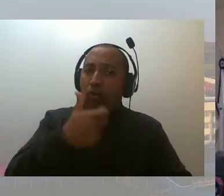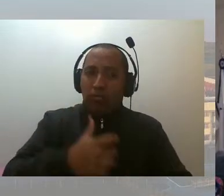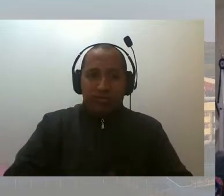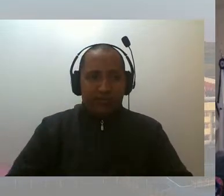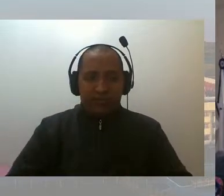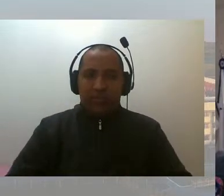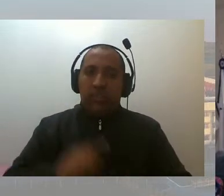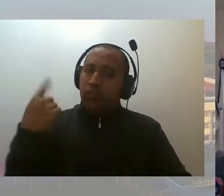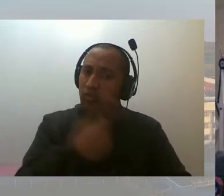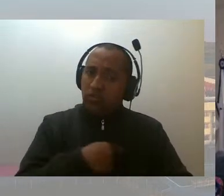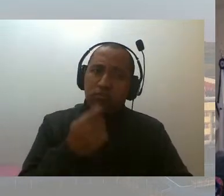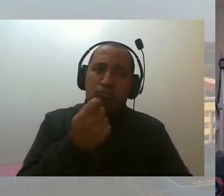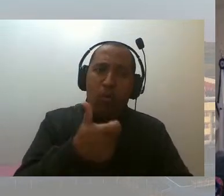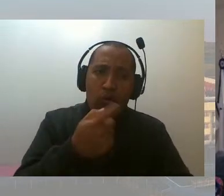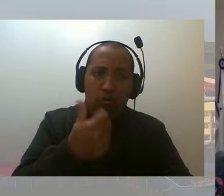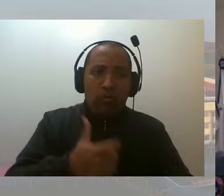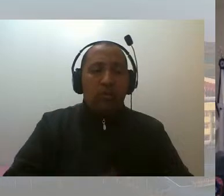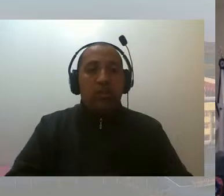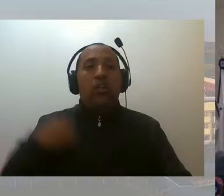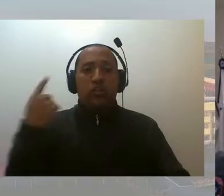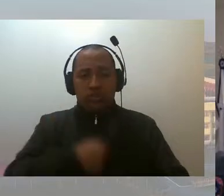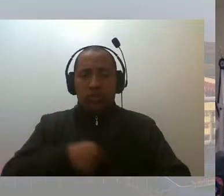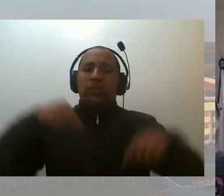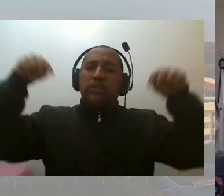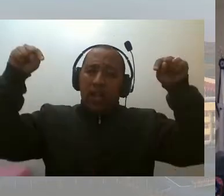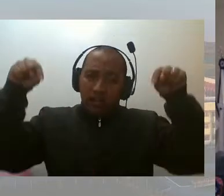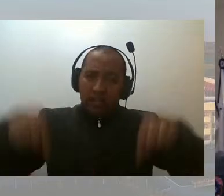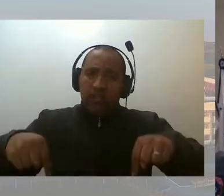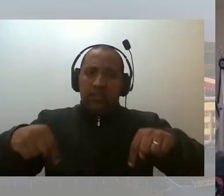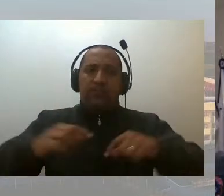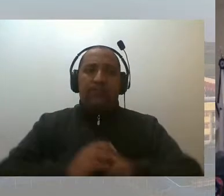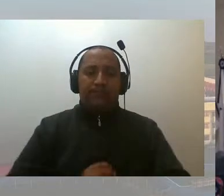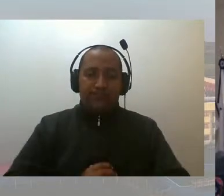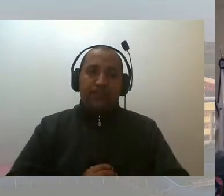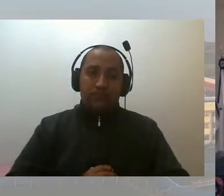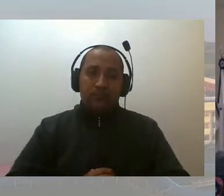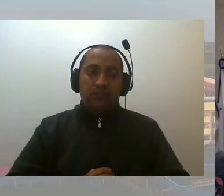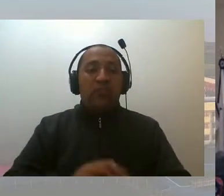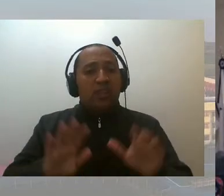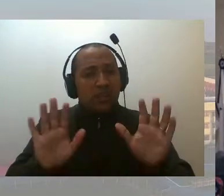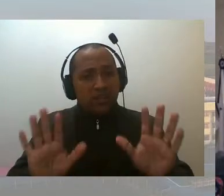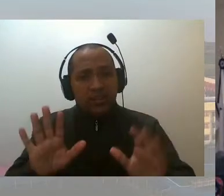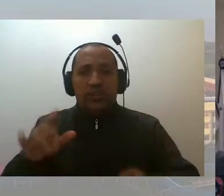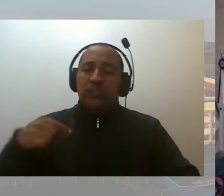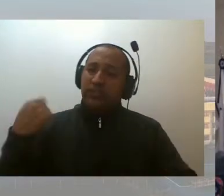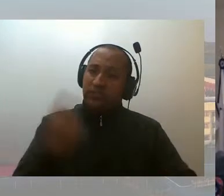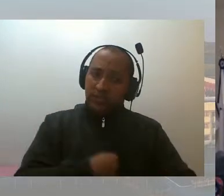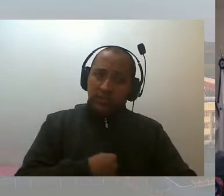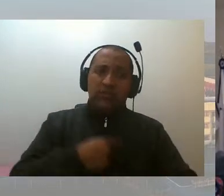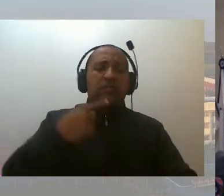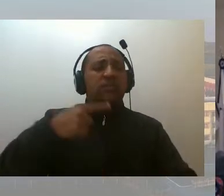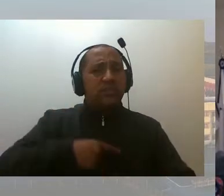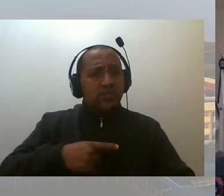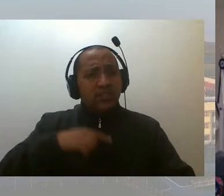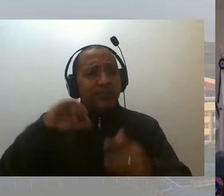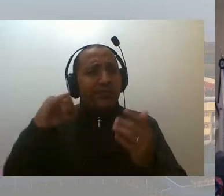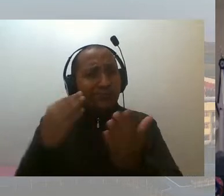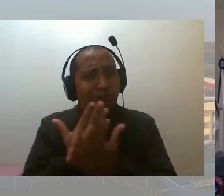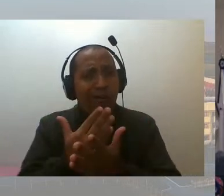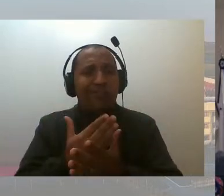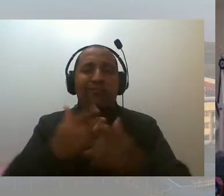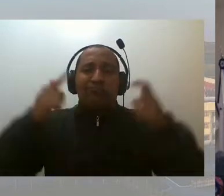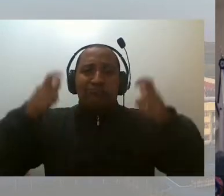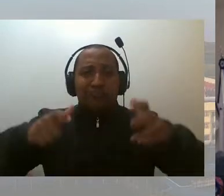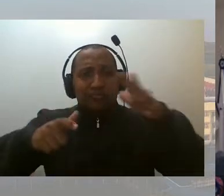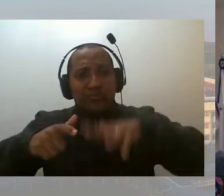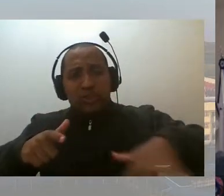somos poucos, mas estamos aqui, né, e não vamos, né, vamos aproveitar o espaço, aproveito o